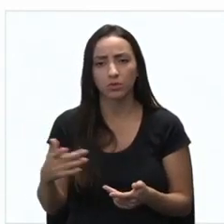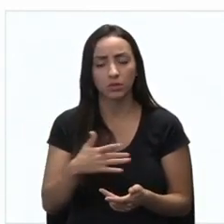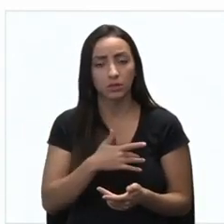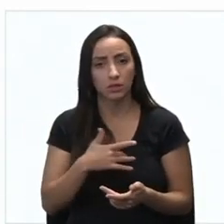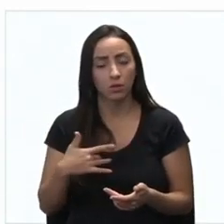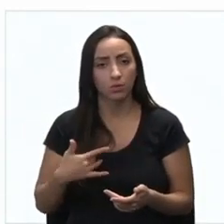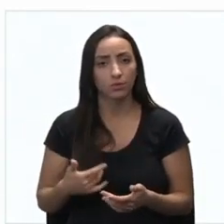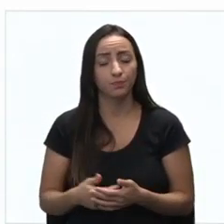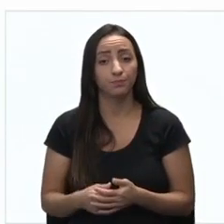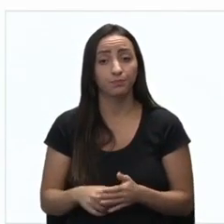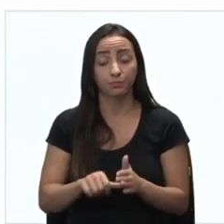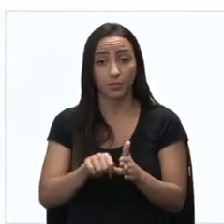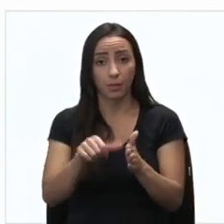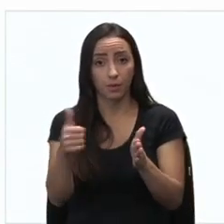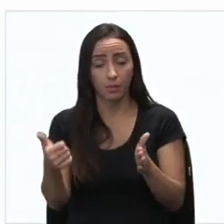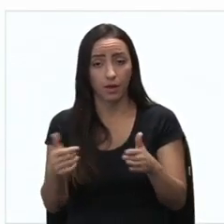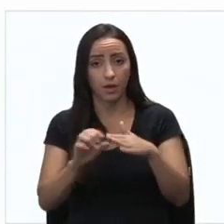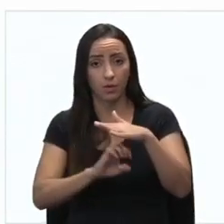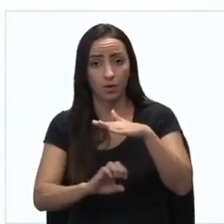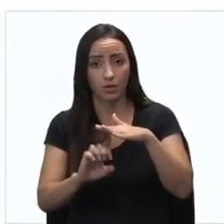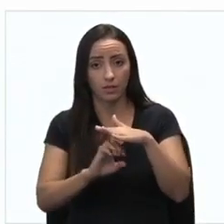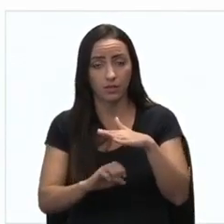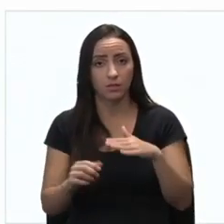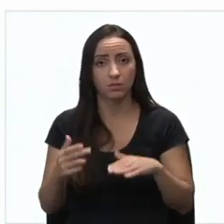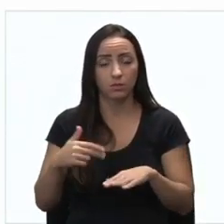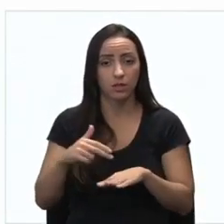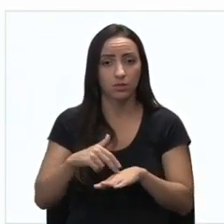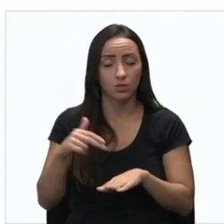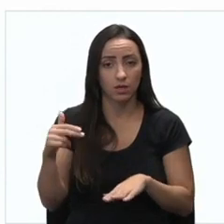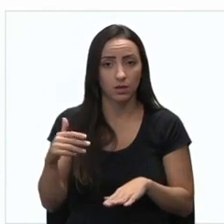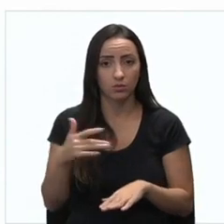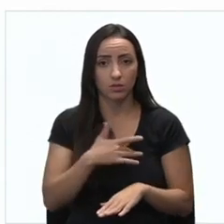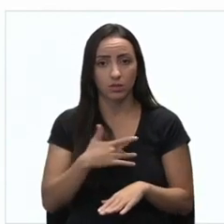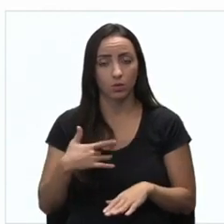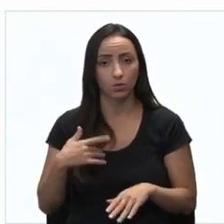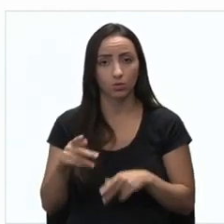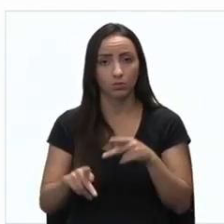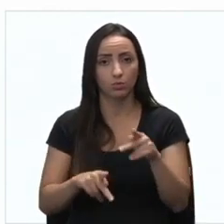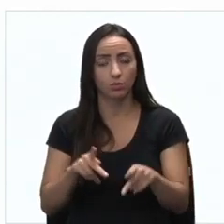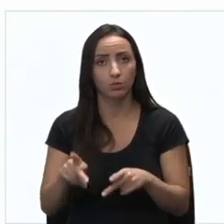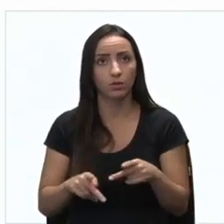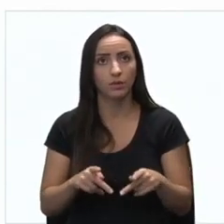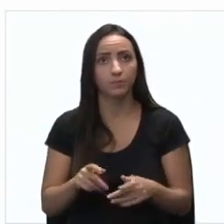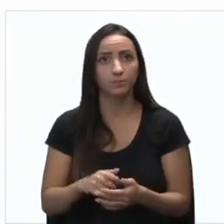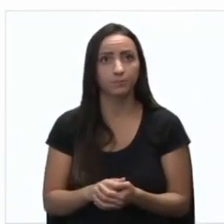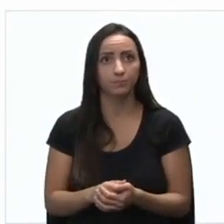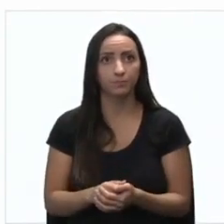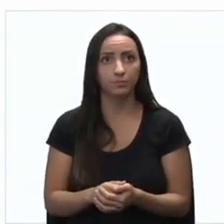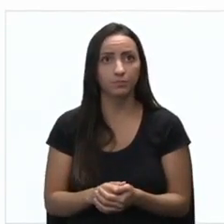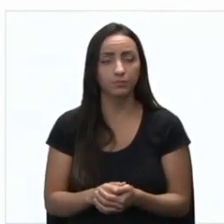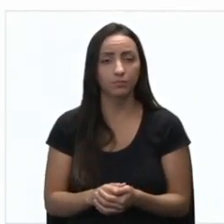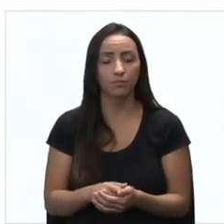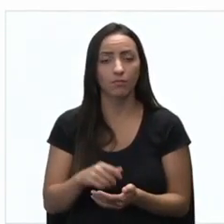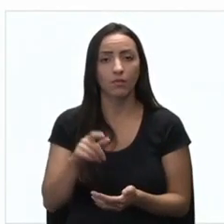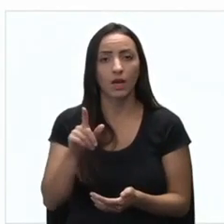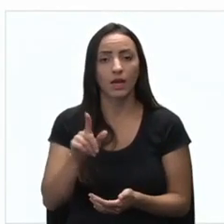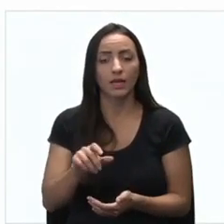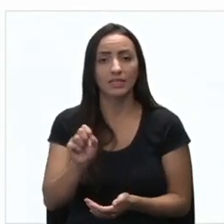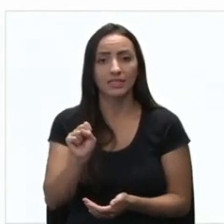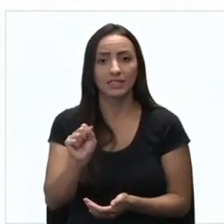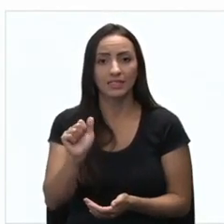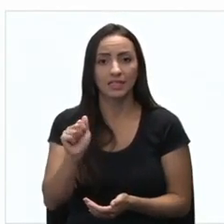pública. A primeira organização nacional de saúde pública instituiu o cargo de sanitarista,